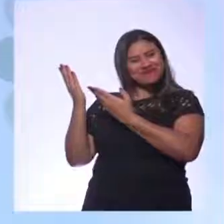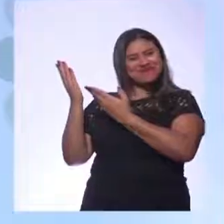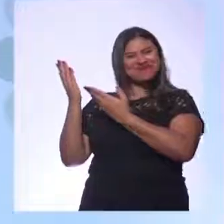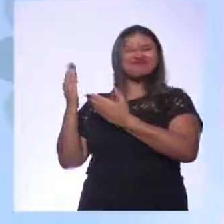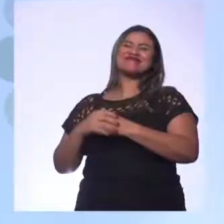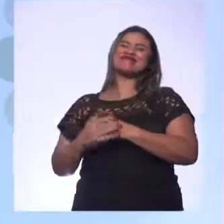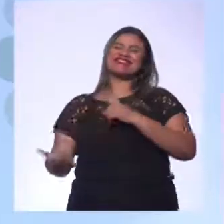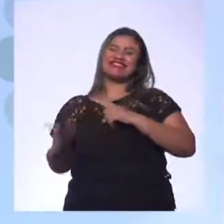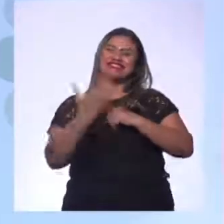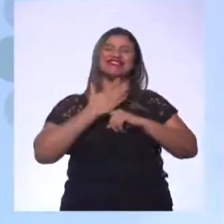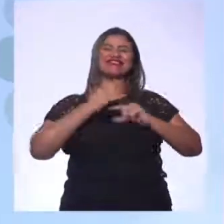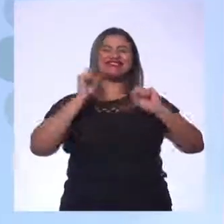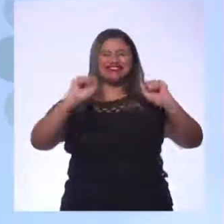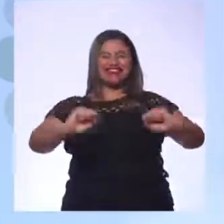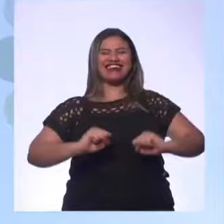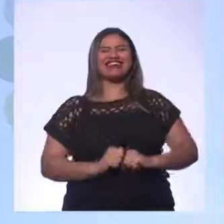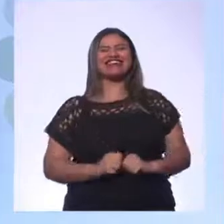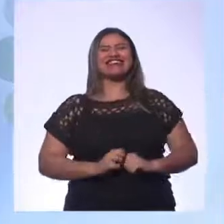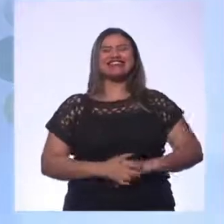ajudar.